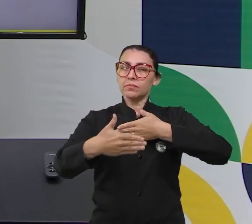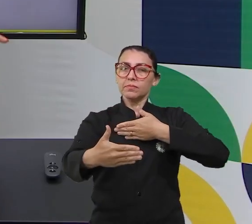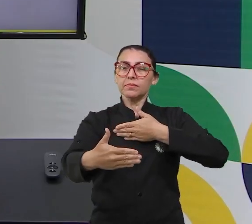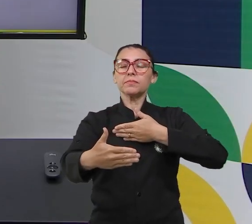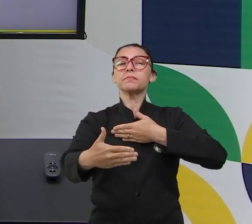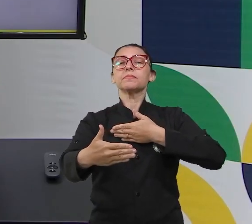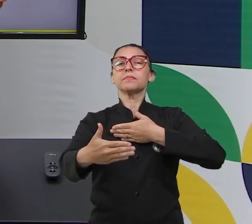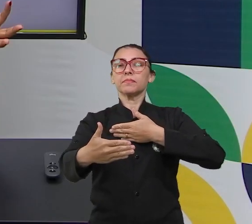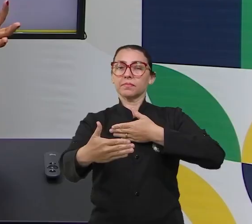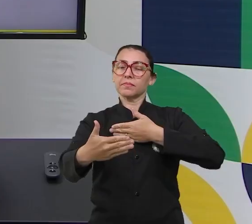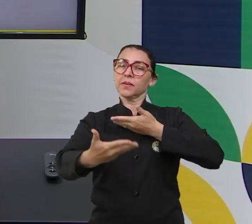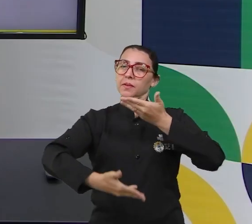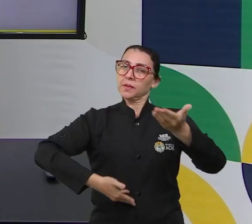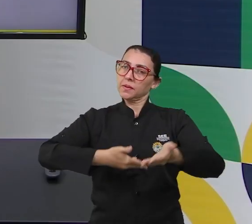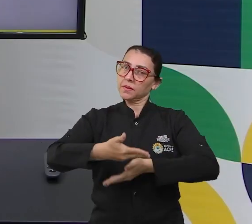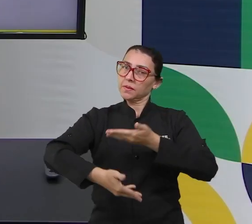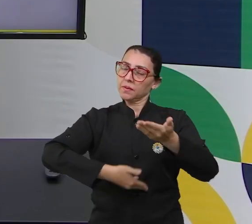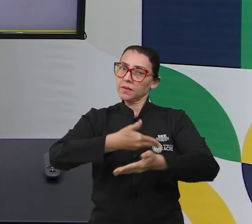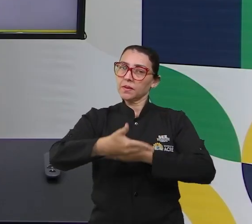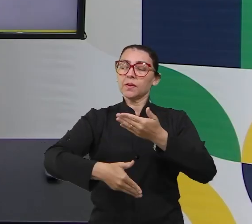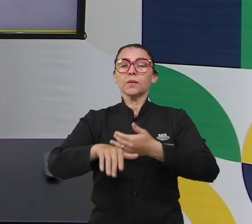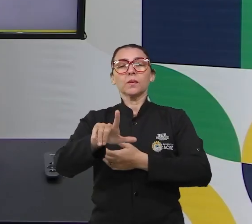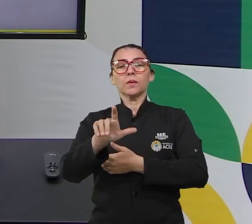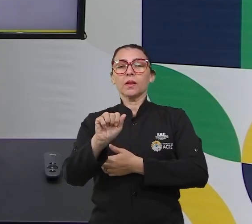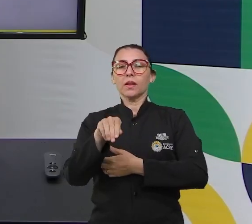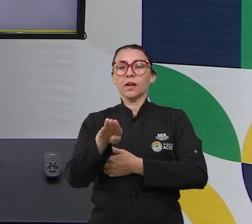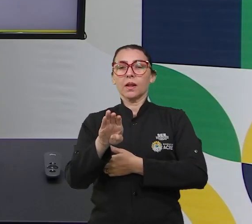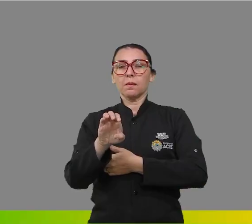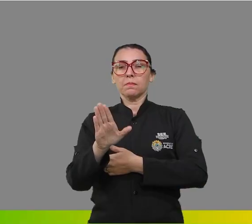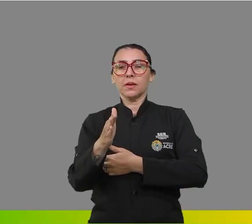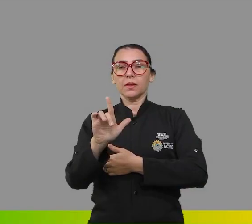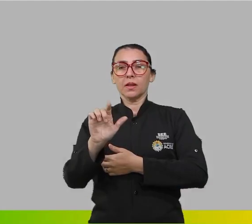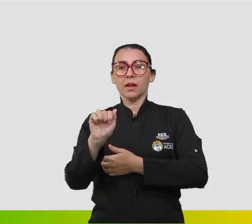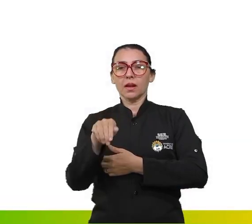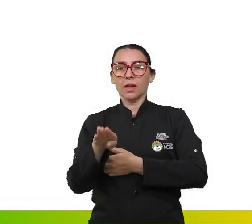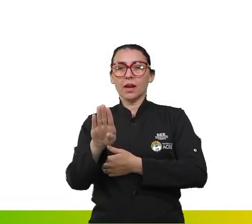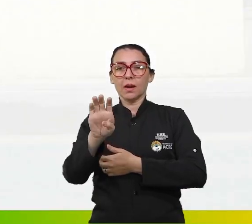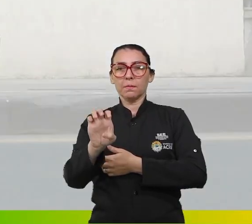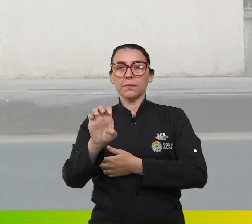partir dessa intervenção do lambe-lambe.